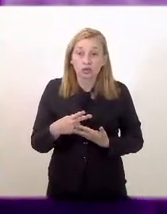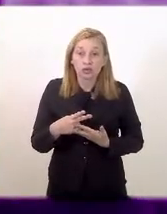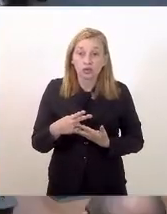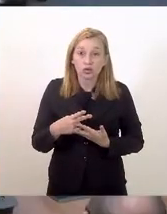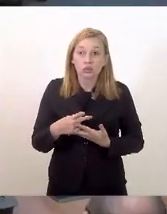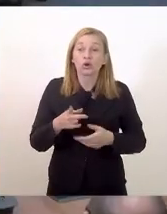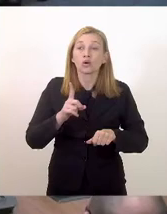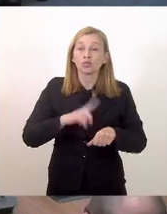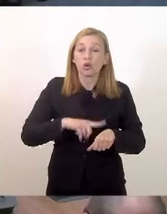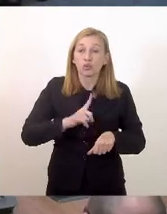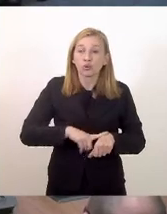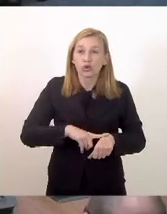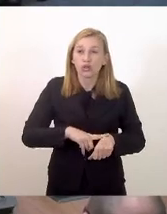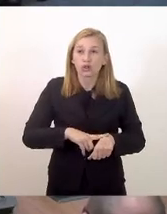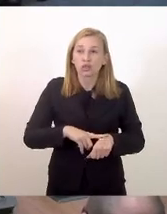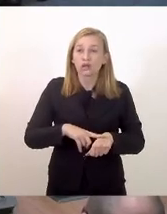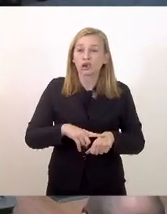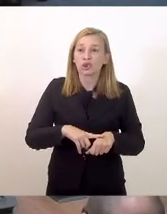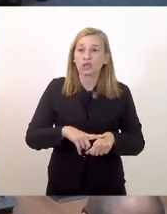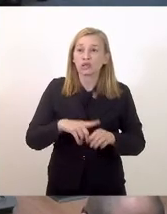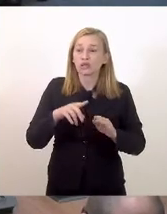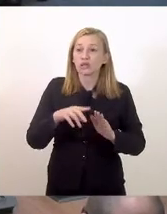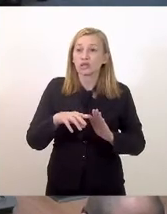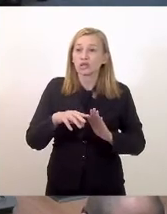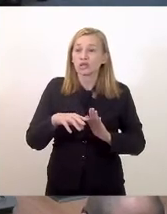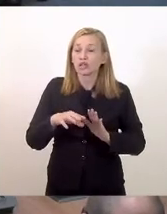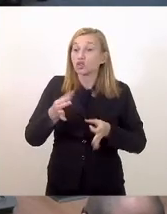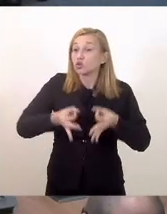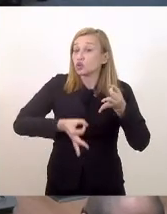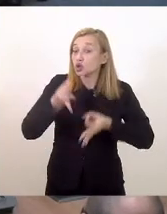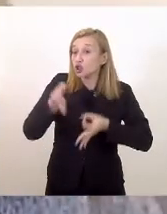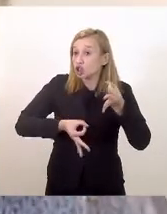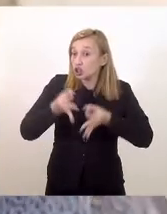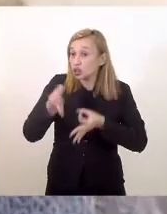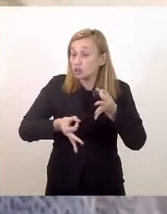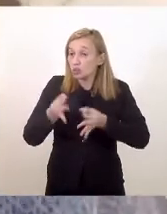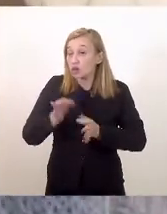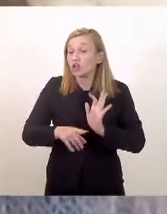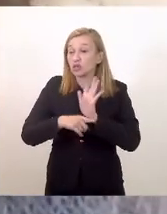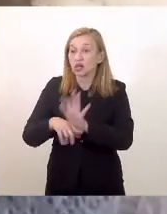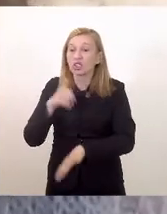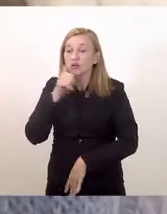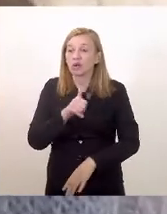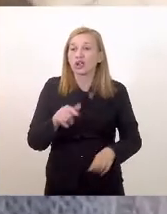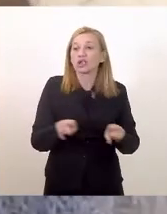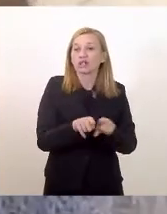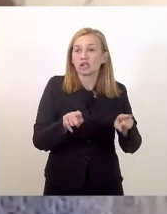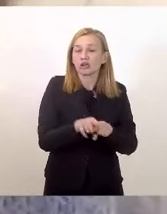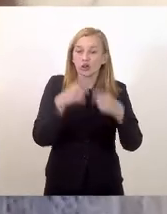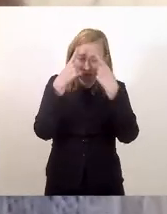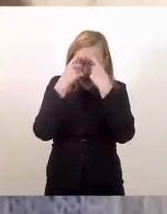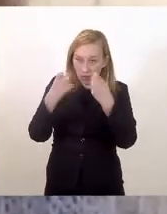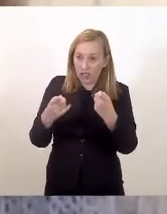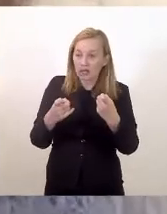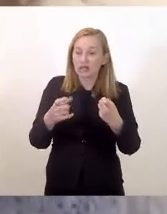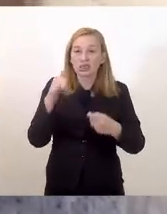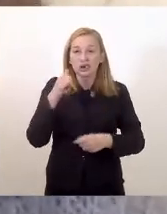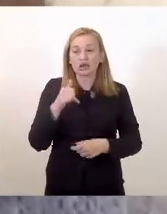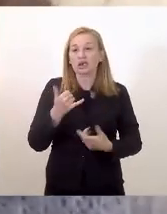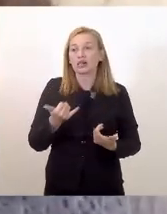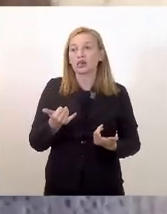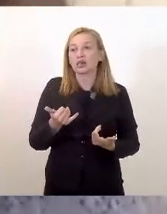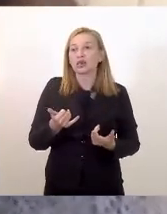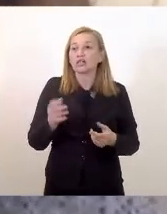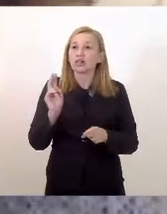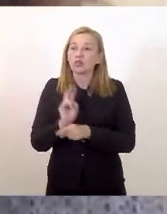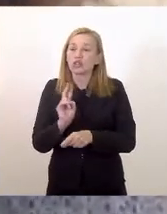dos momentos, né, de padrões, plantões jurídicos para atendimento de mulheres também vítimas de violência. Enfim, essa